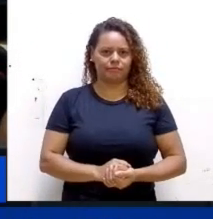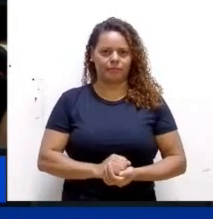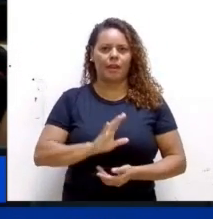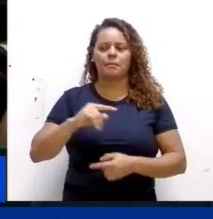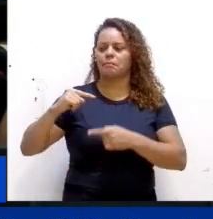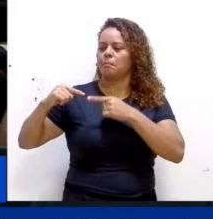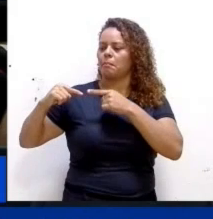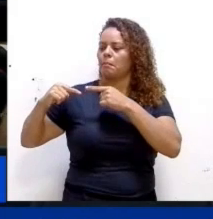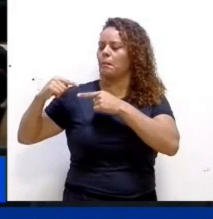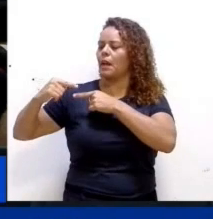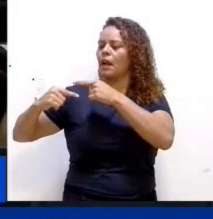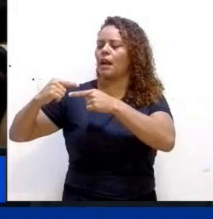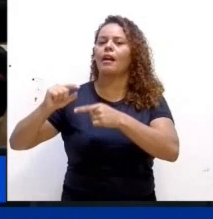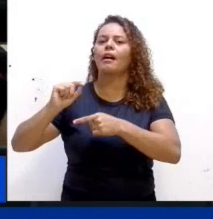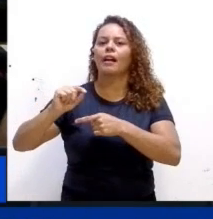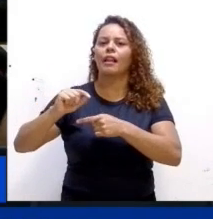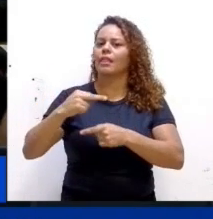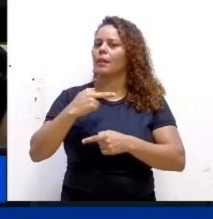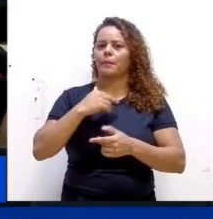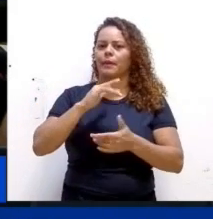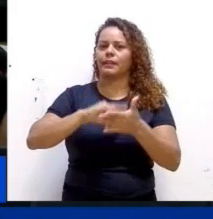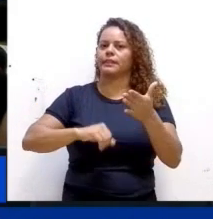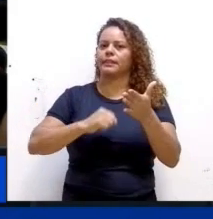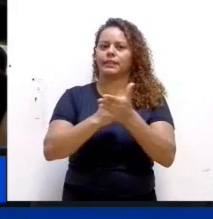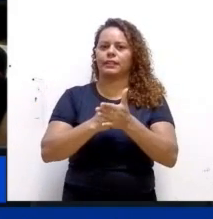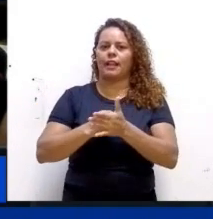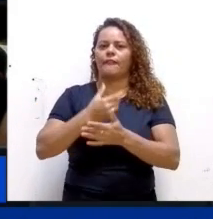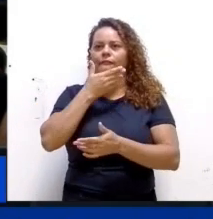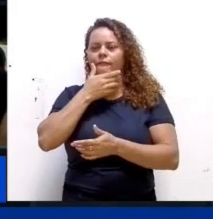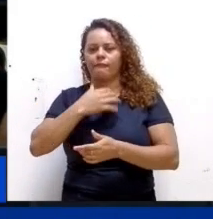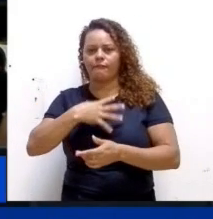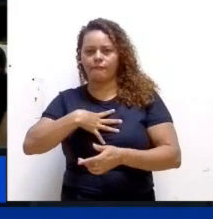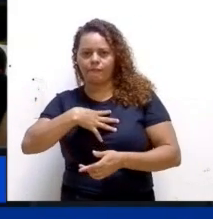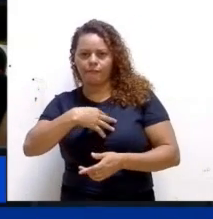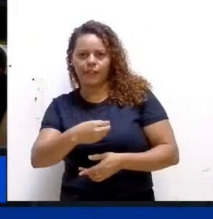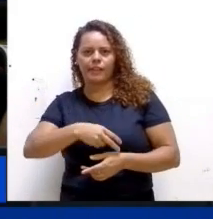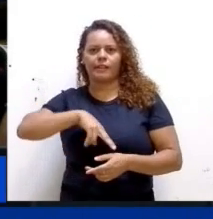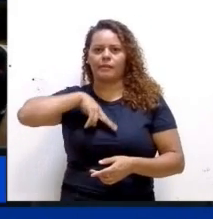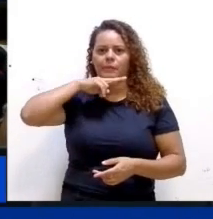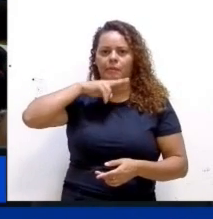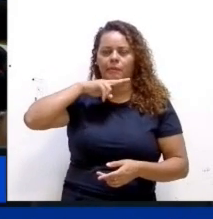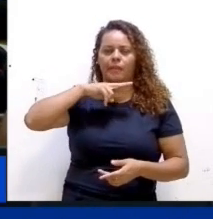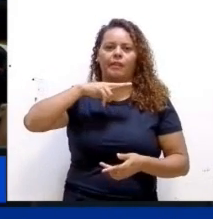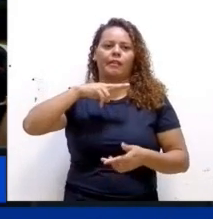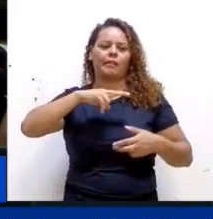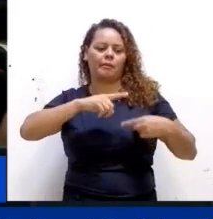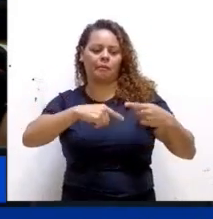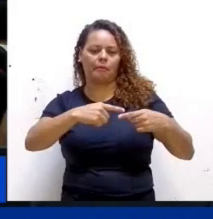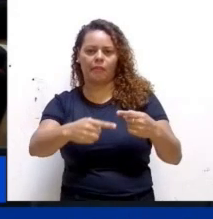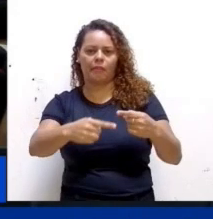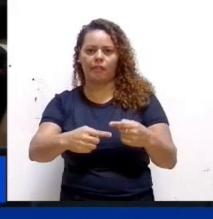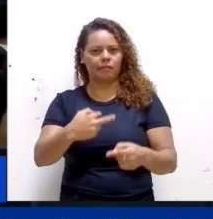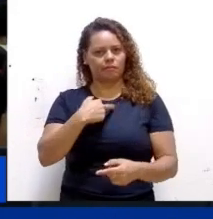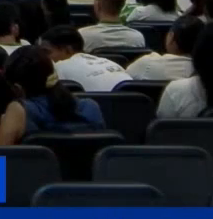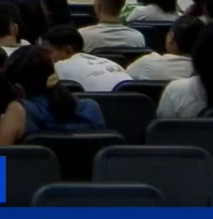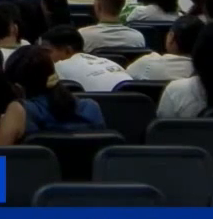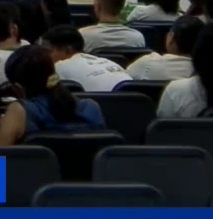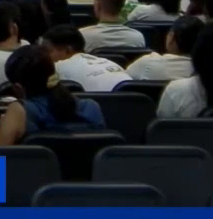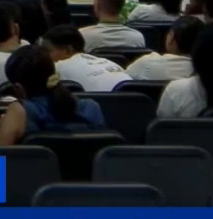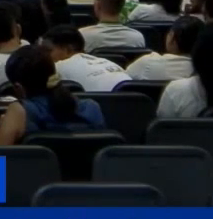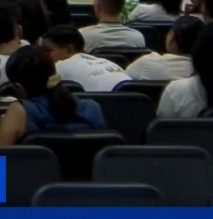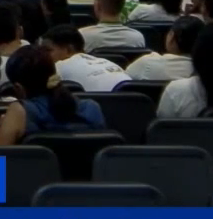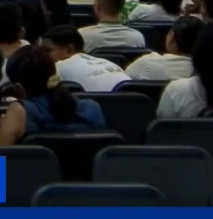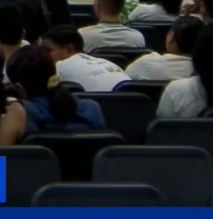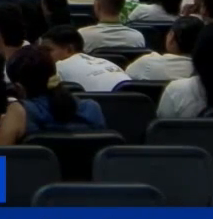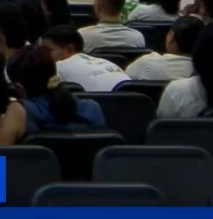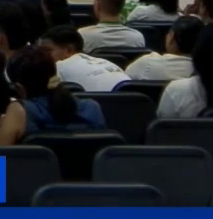descendente? Filhos, netos, bisnetos, tataranetos. Arrasta para baixo. Essa